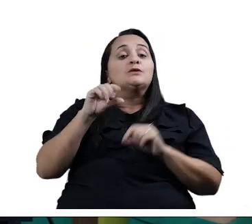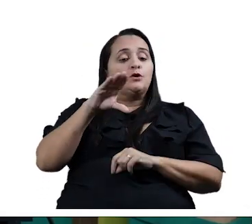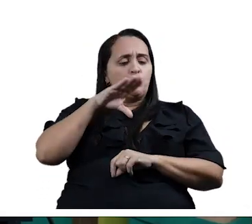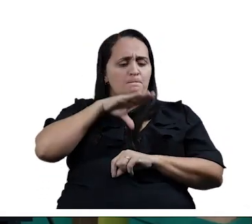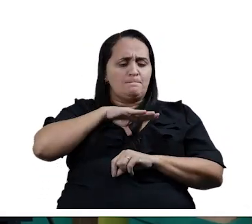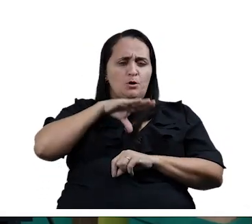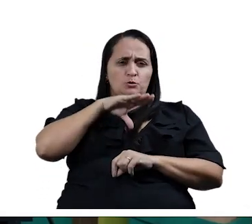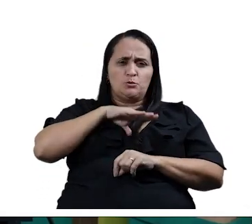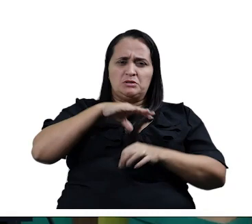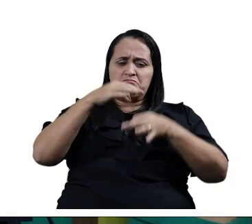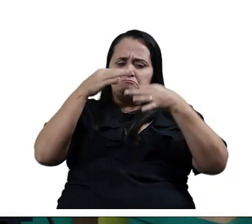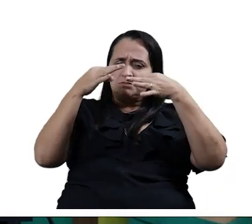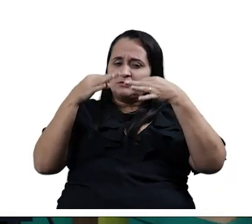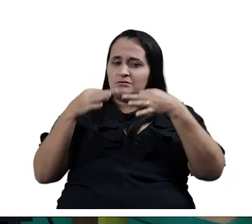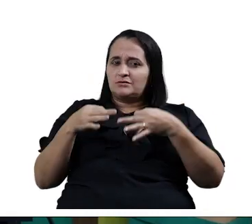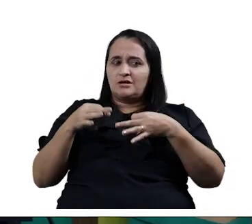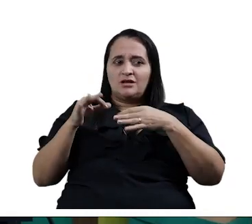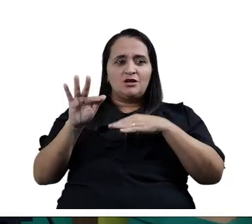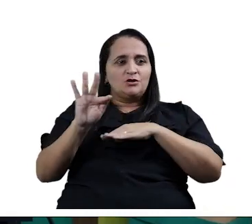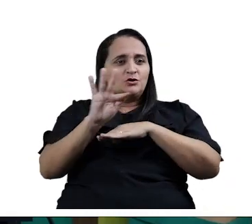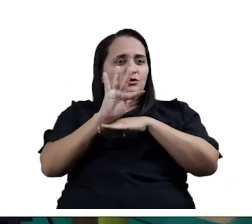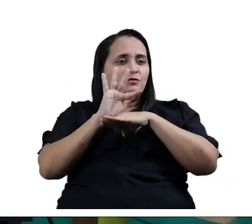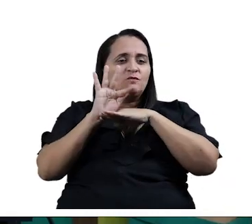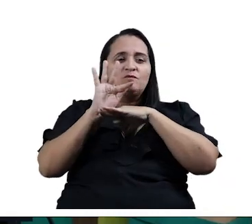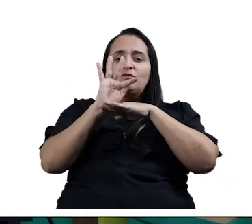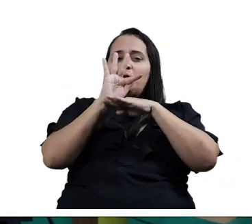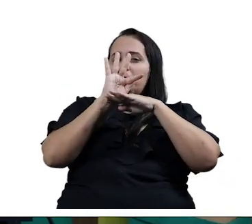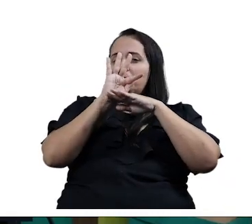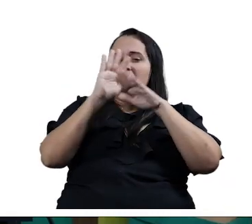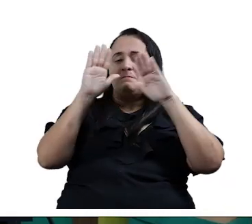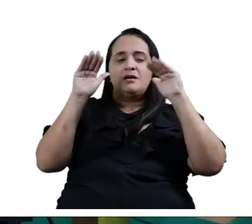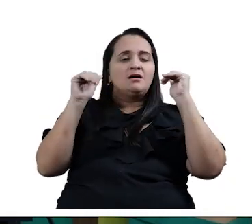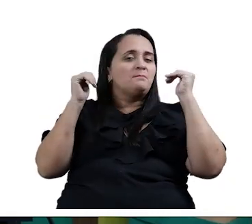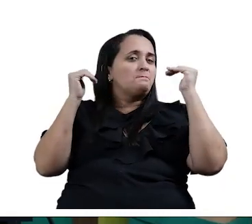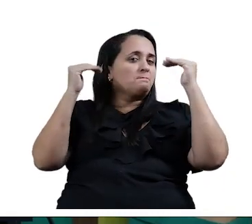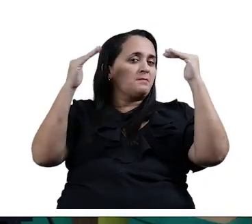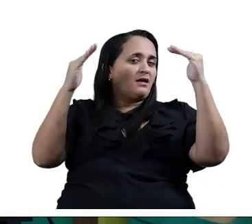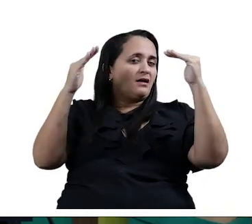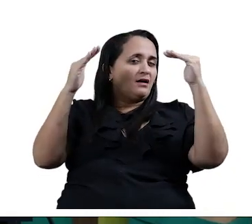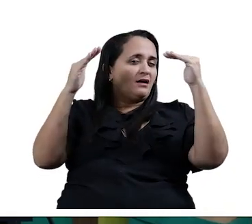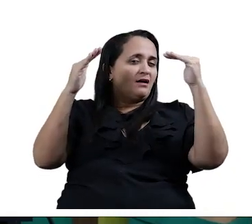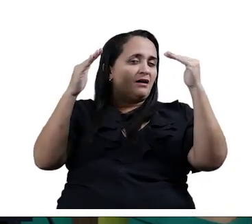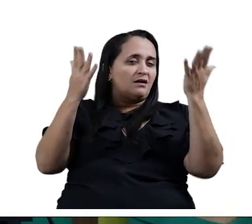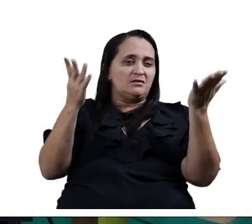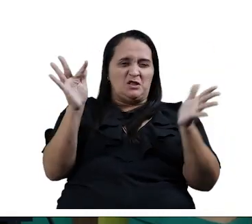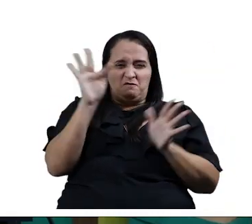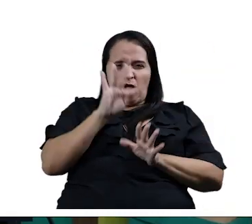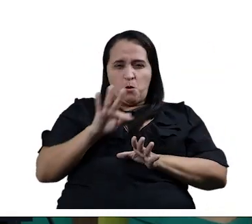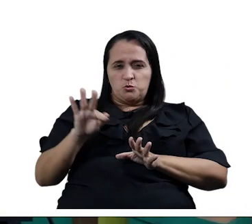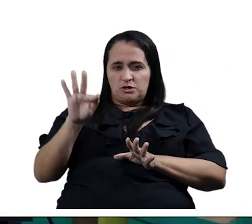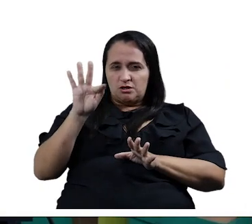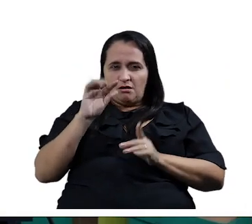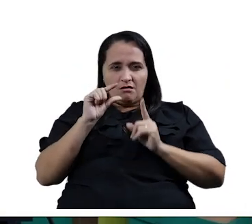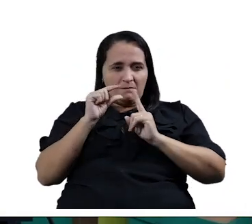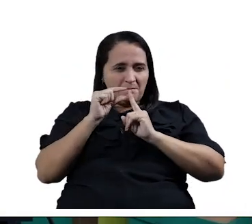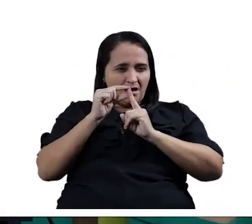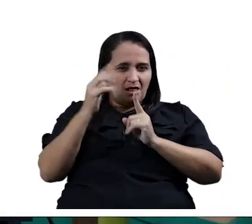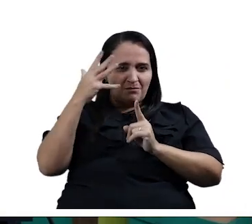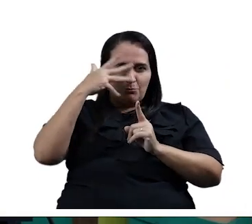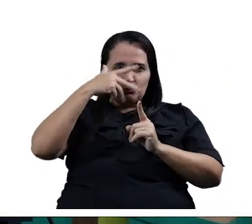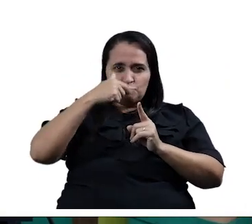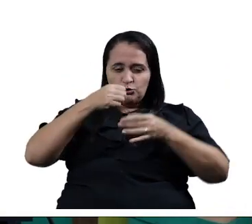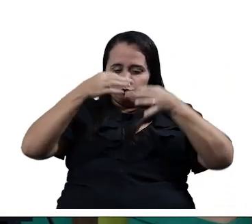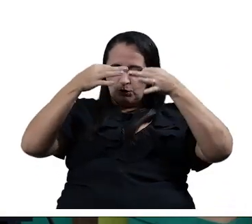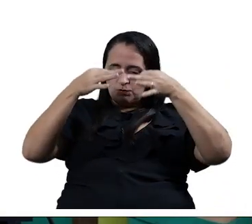mais culta possível, né? Mais próximo ao acadêmico, mais próximo ao correto